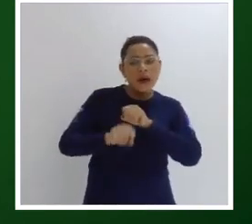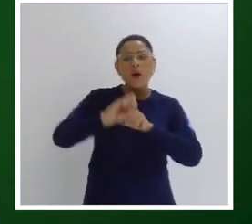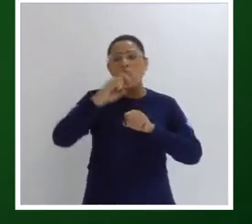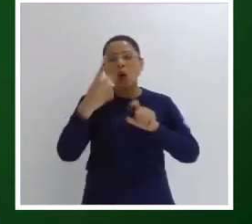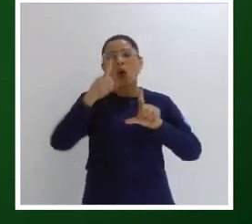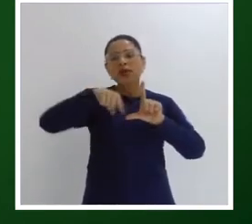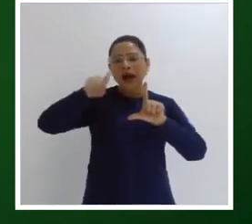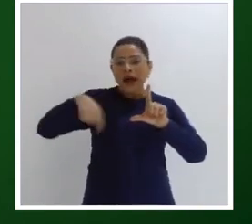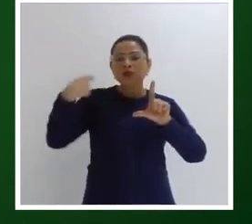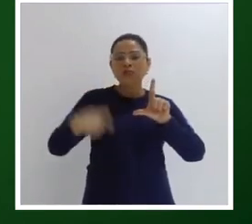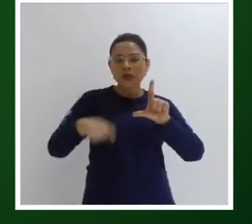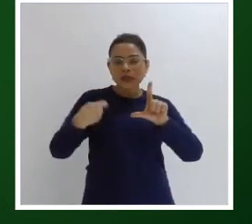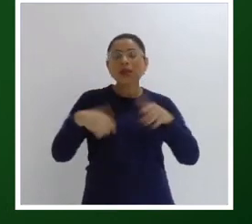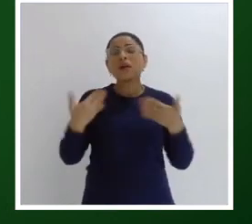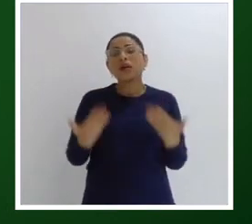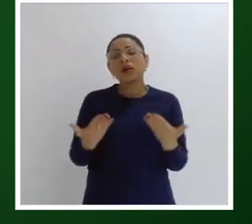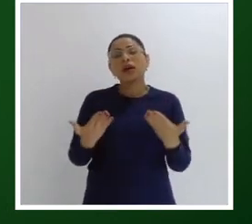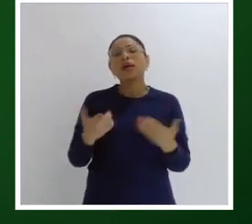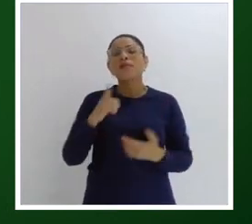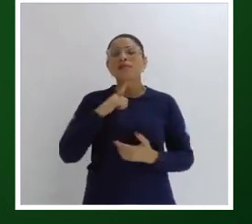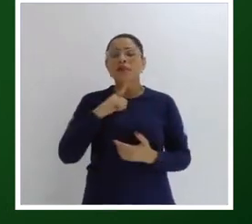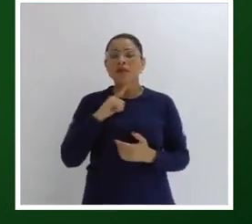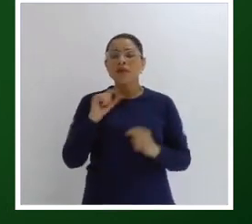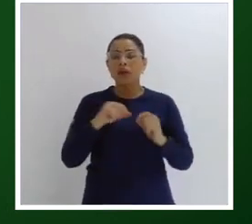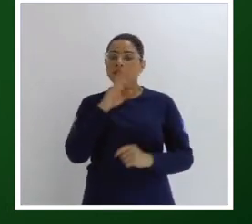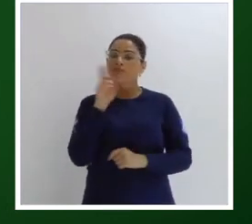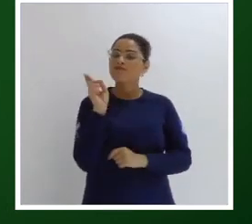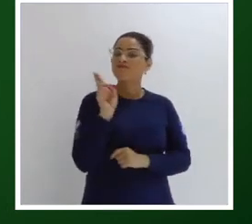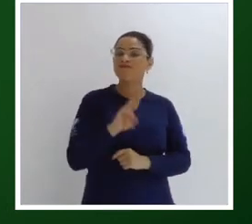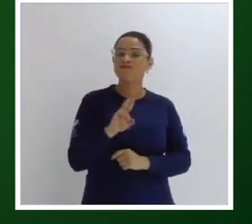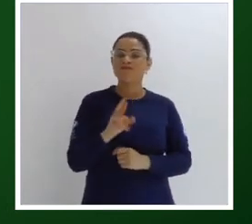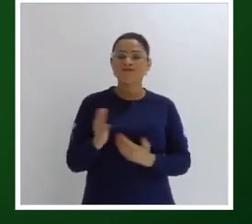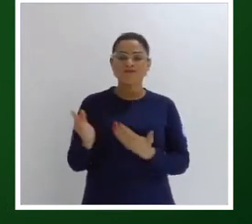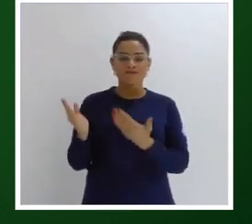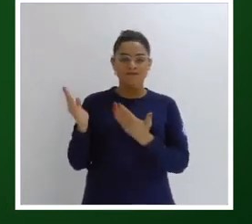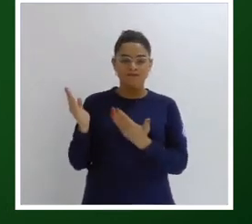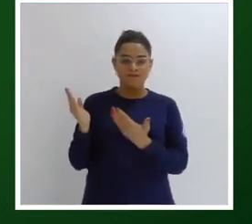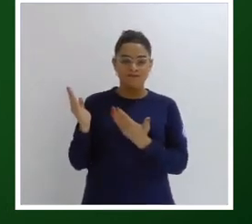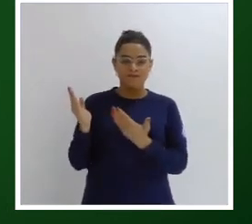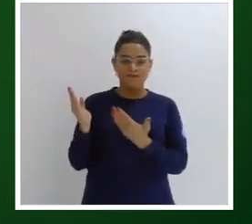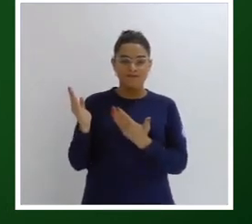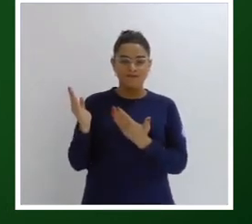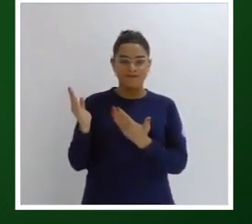E aí nós tivemos esse resultado que eu acho importante socializar